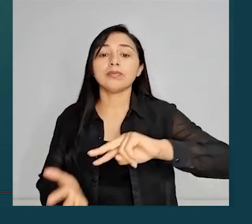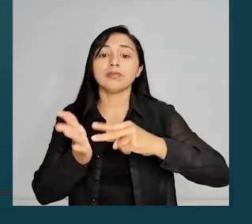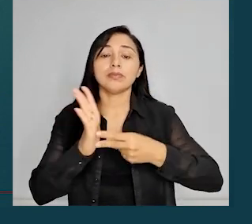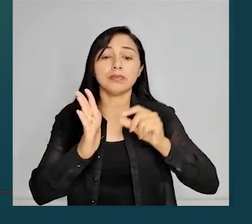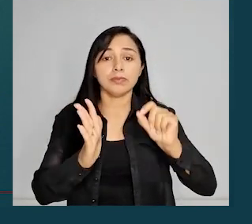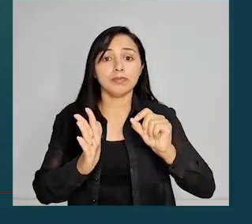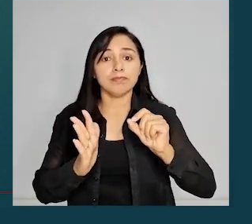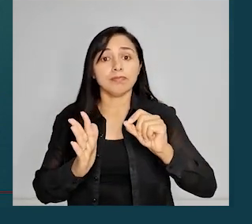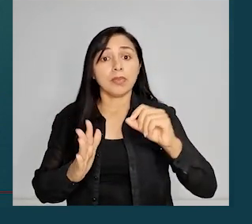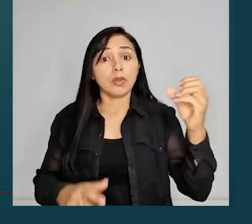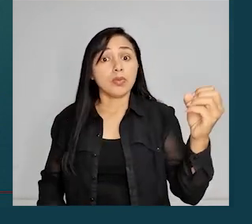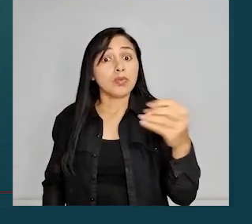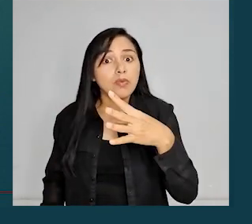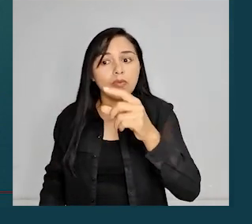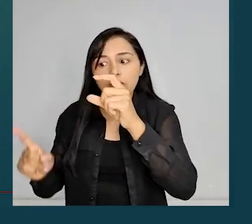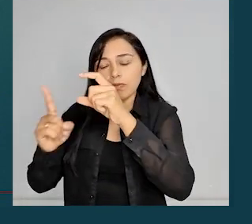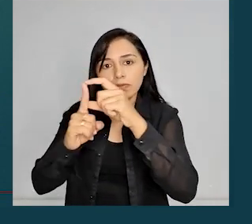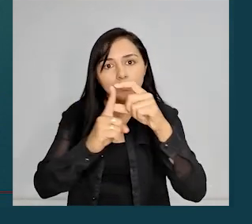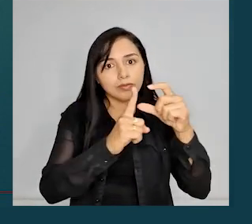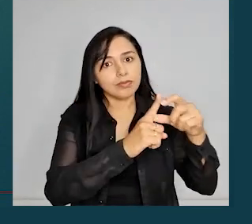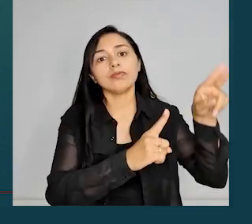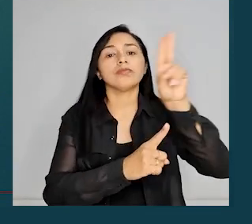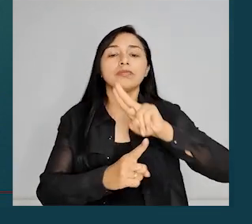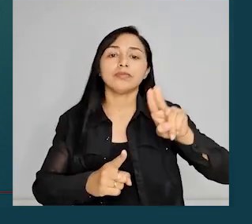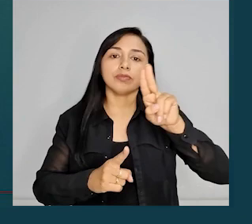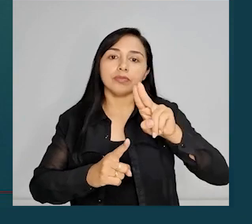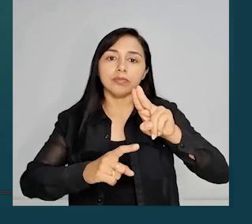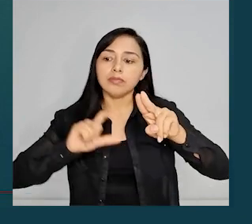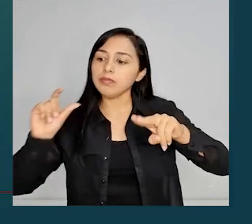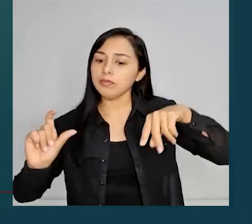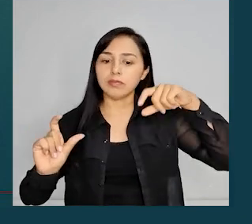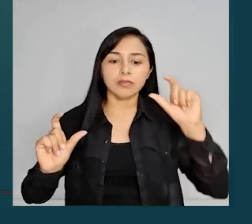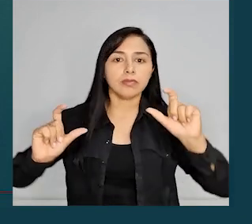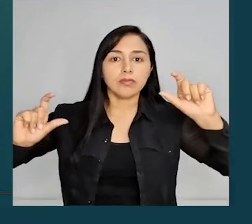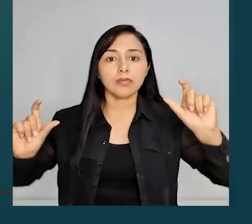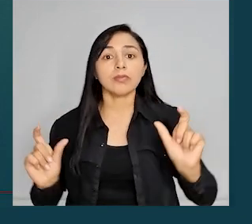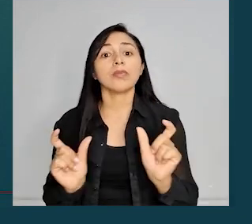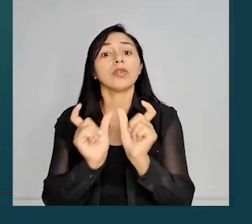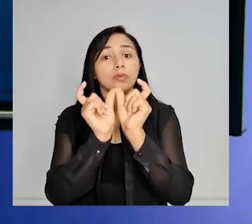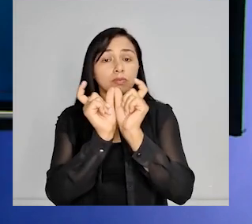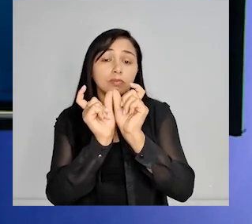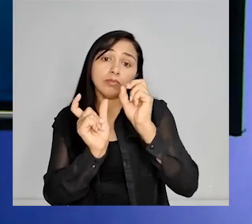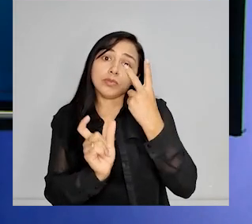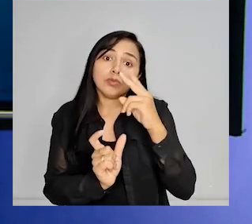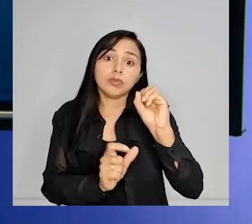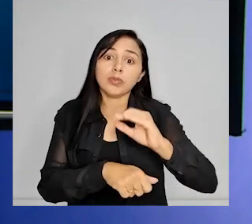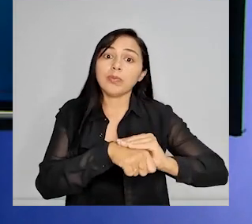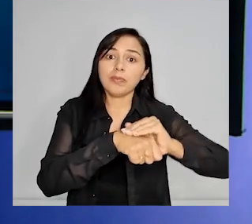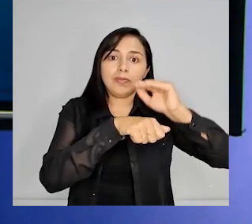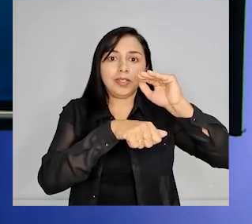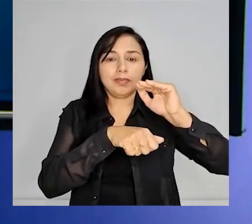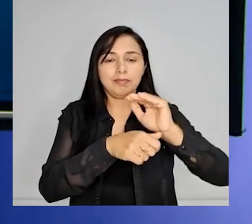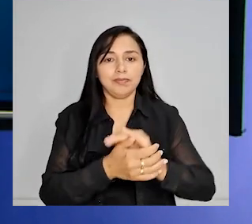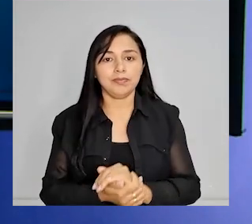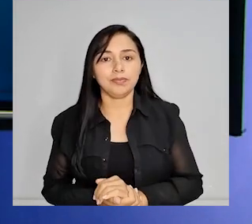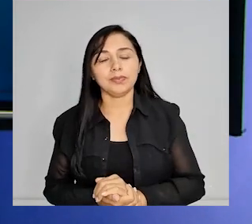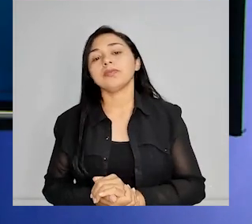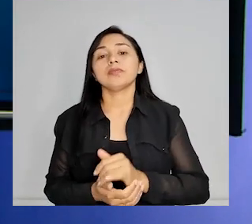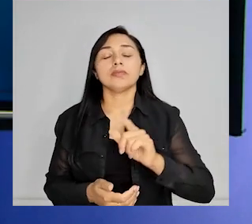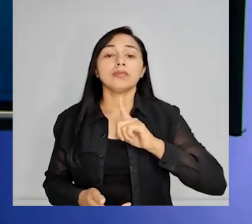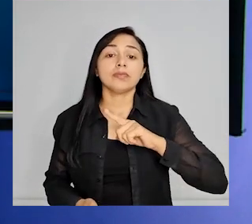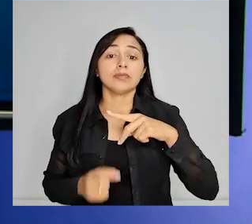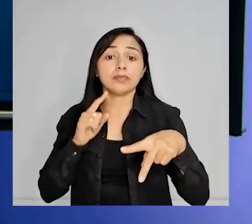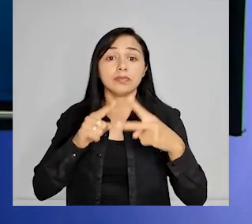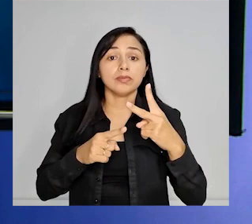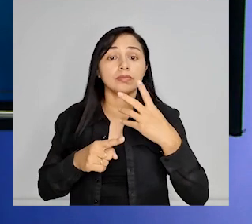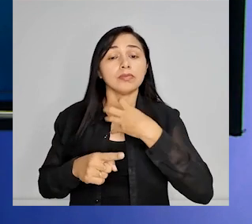novas palavras são formadas pela junção de duas ou mais palavras já existentes. Existem duas